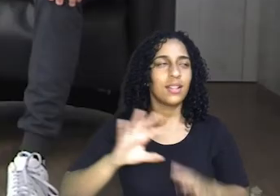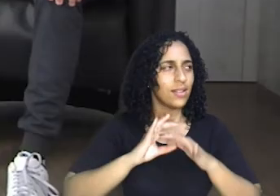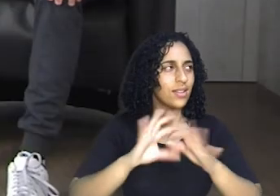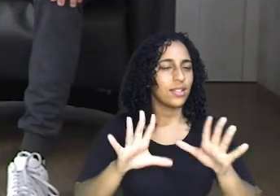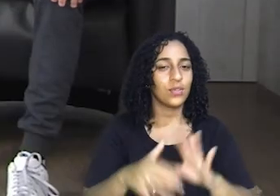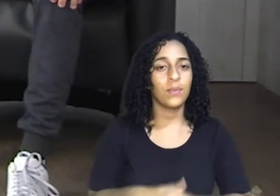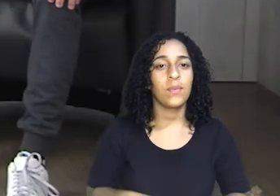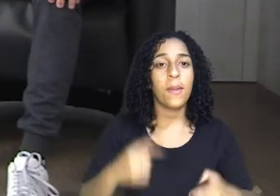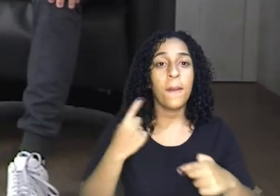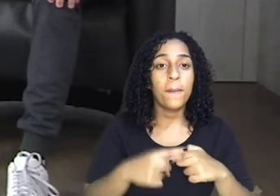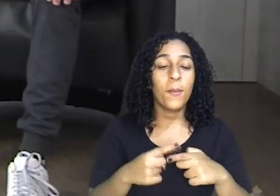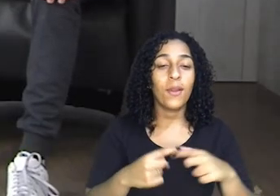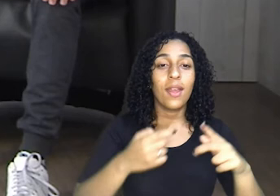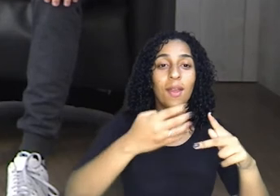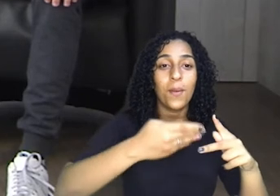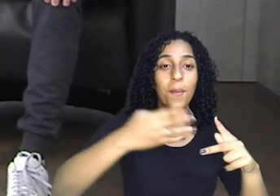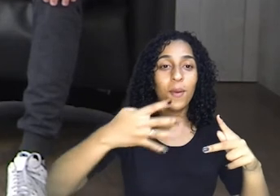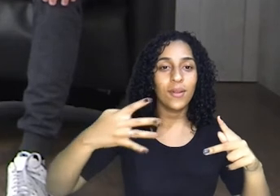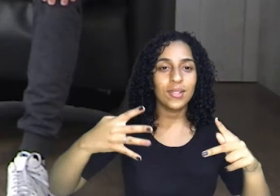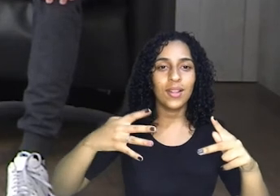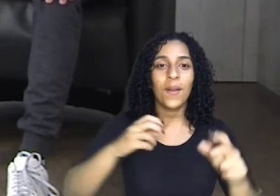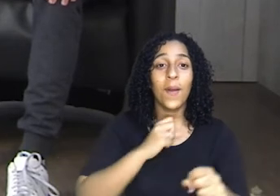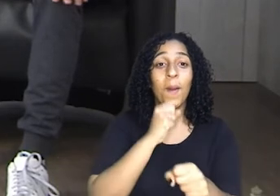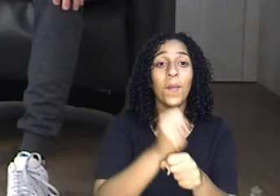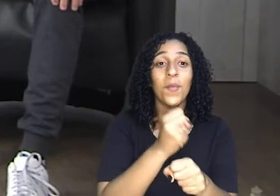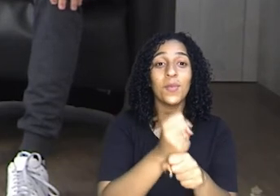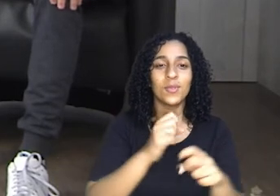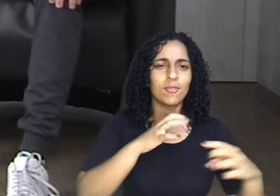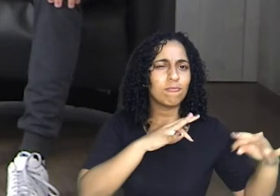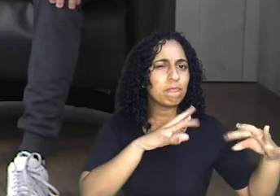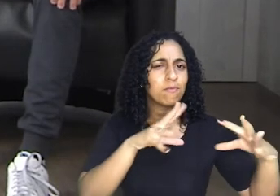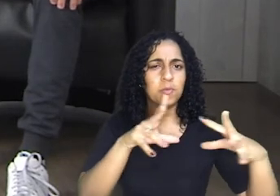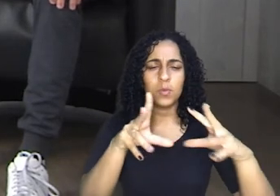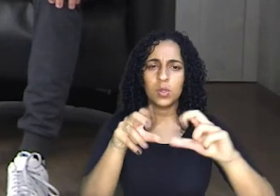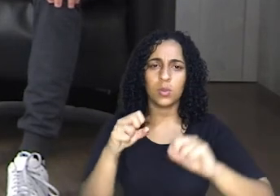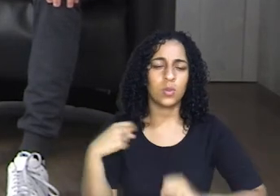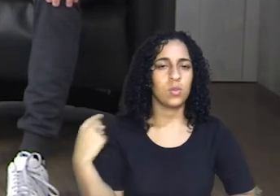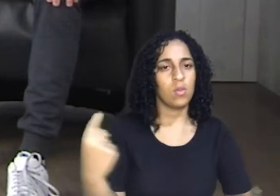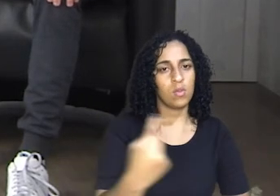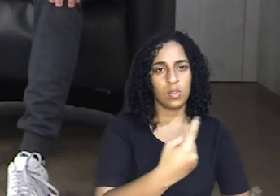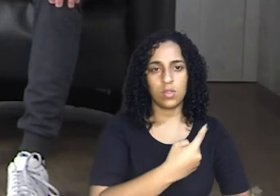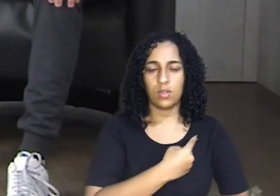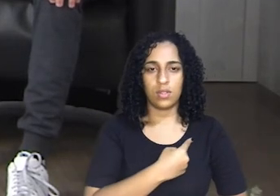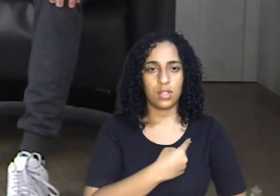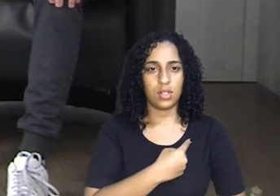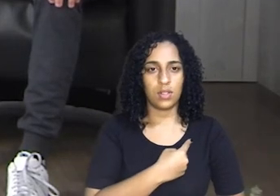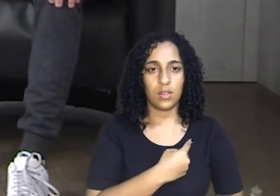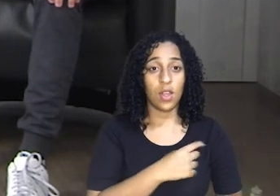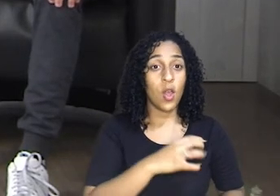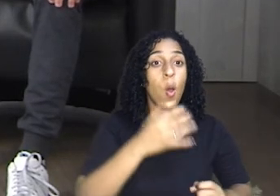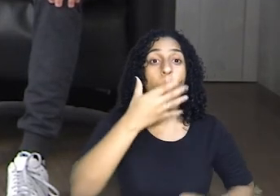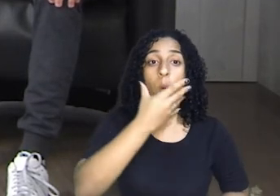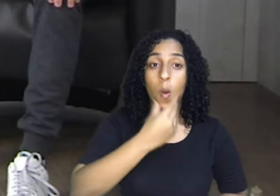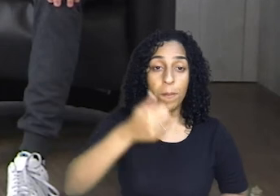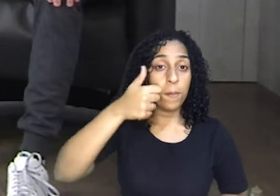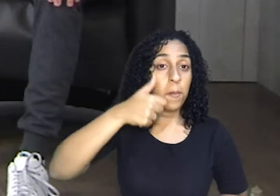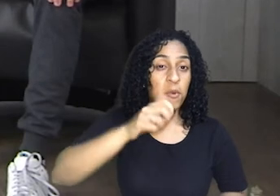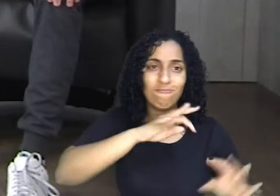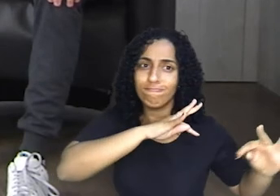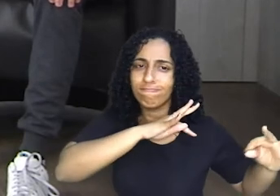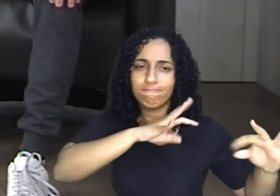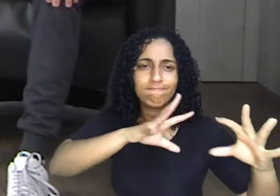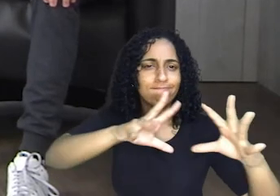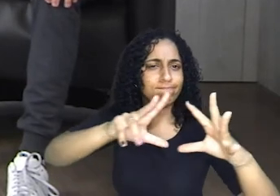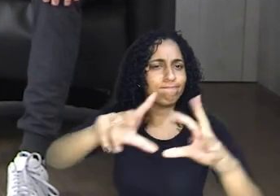Fran você deixa na tela porque o portal é para ser construído por todas todos nós todas todos que